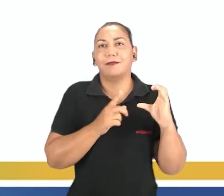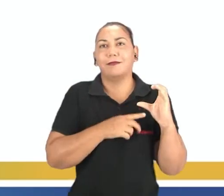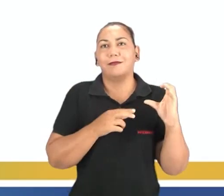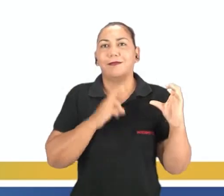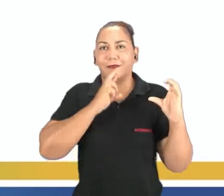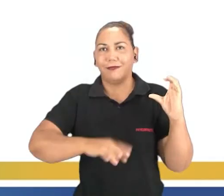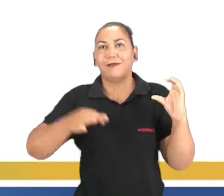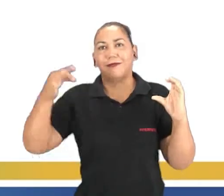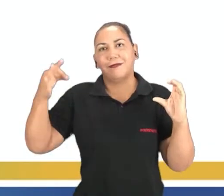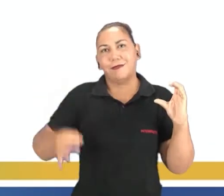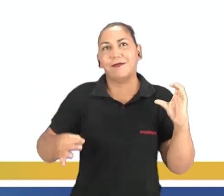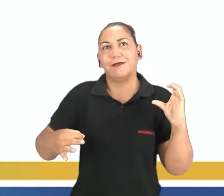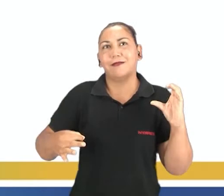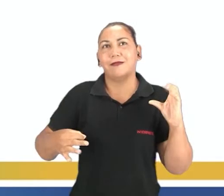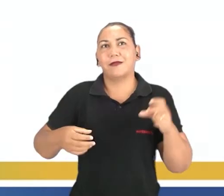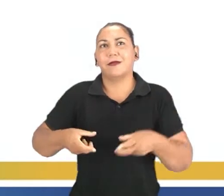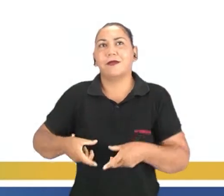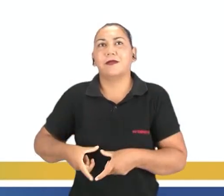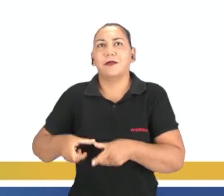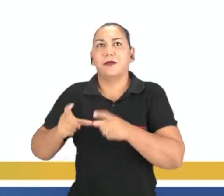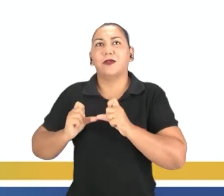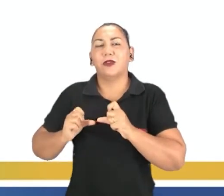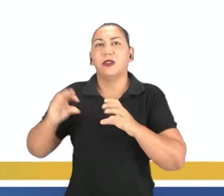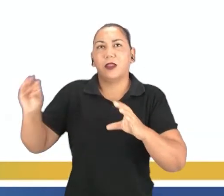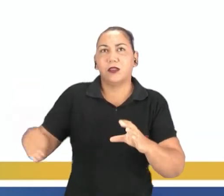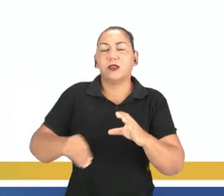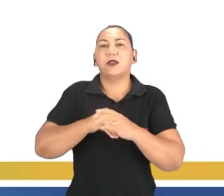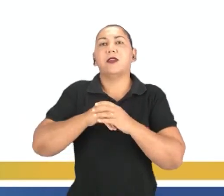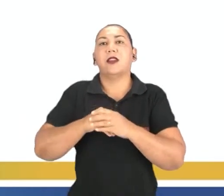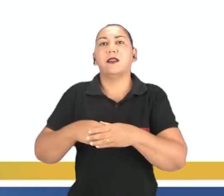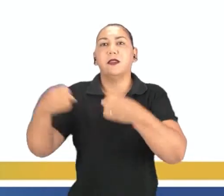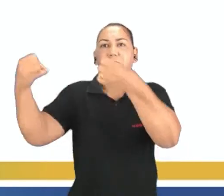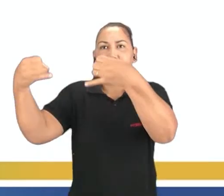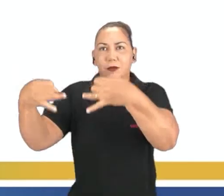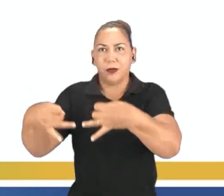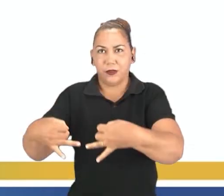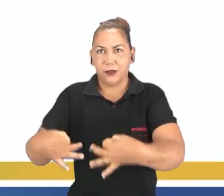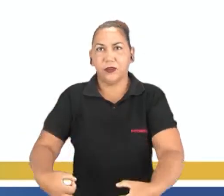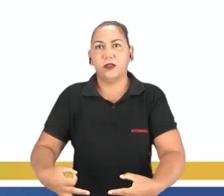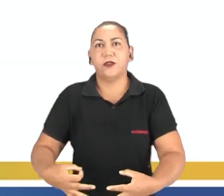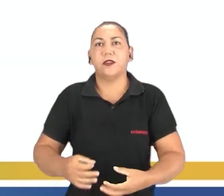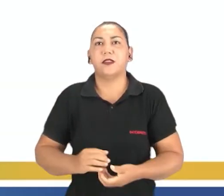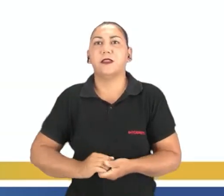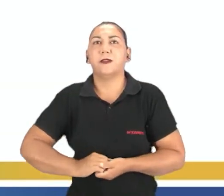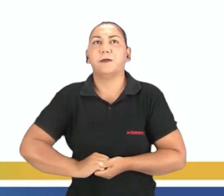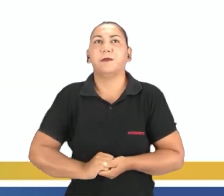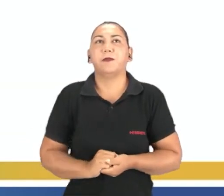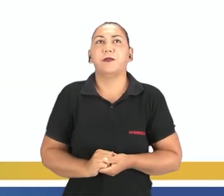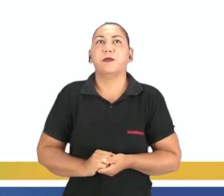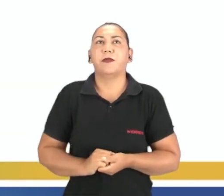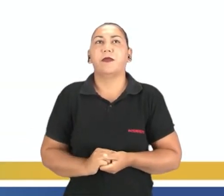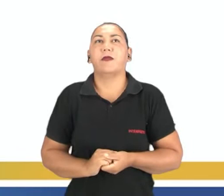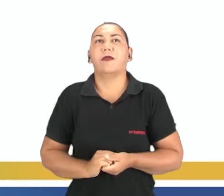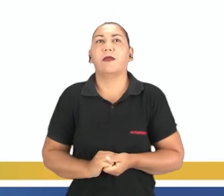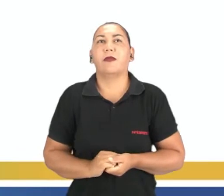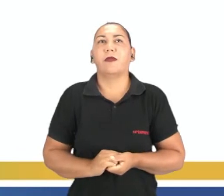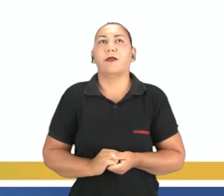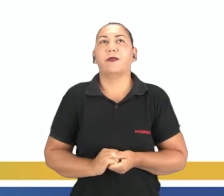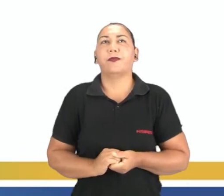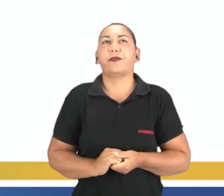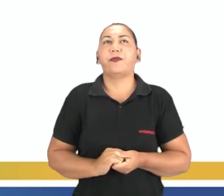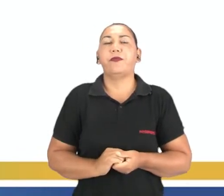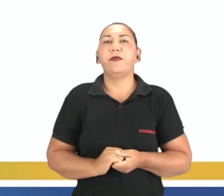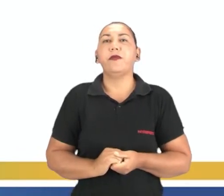pessoal, conjunção adicional e explicativa. Então, na primeira lá, o and ele adiciona, né? Que